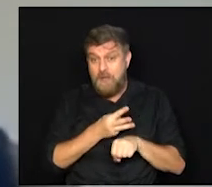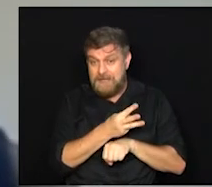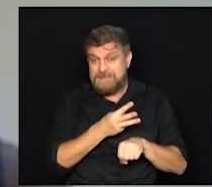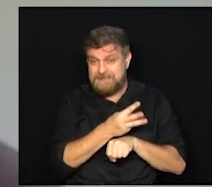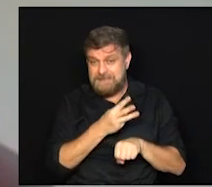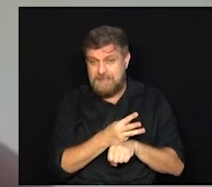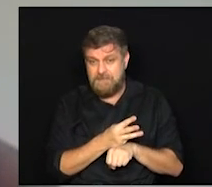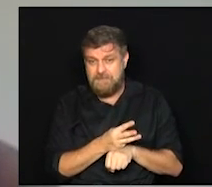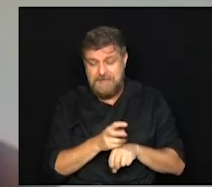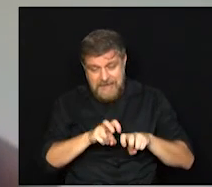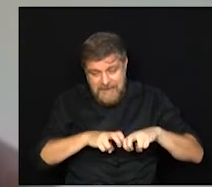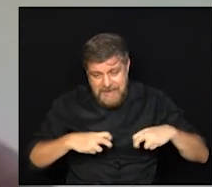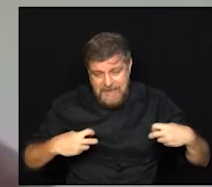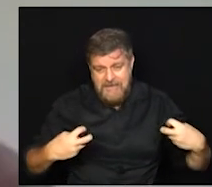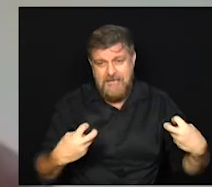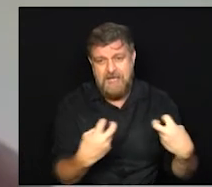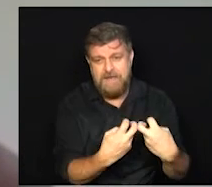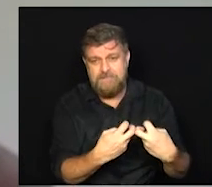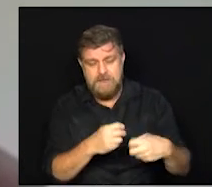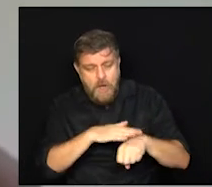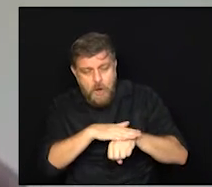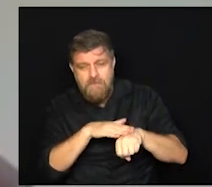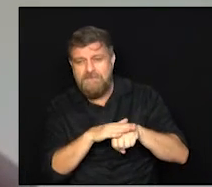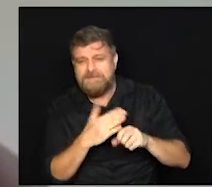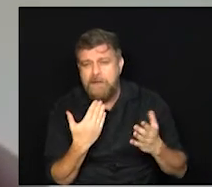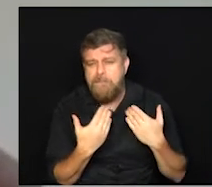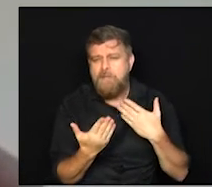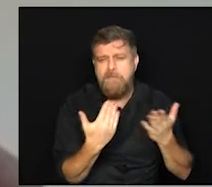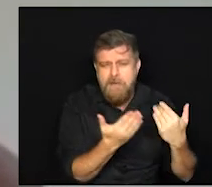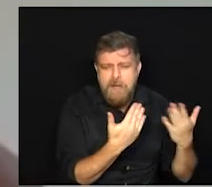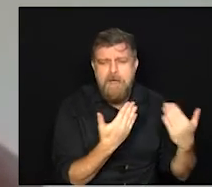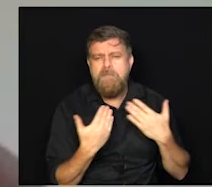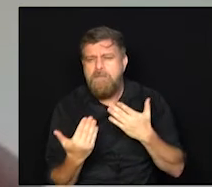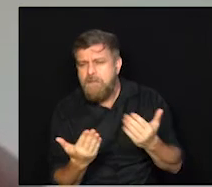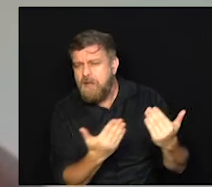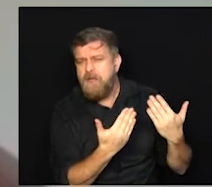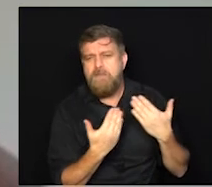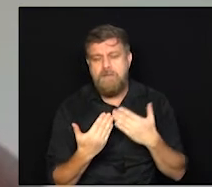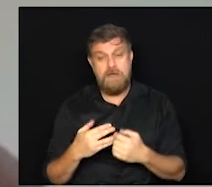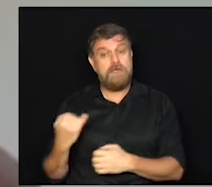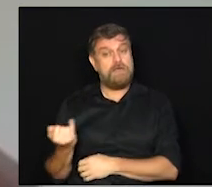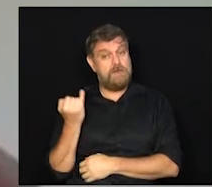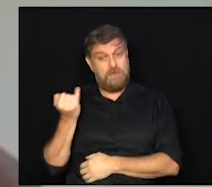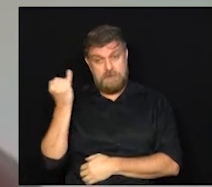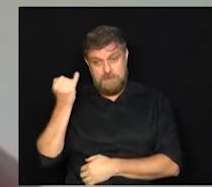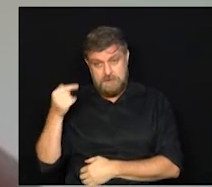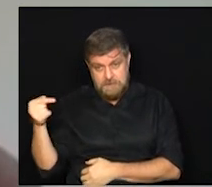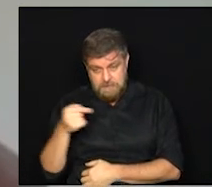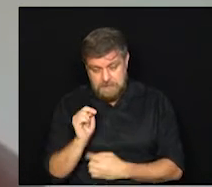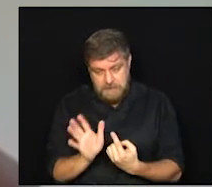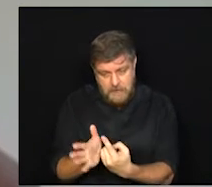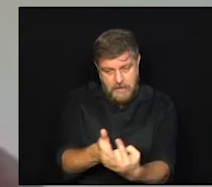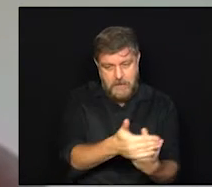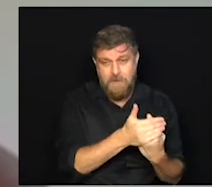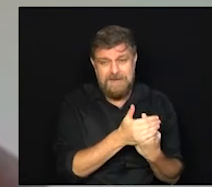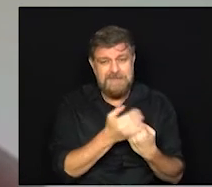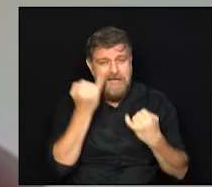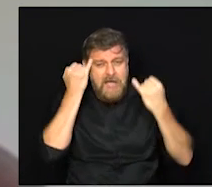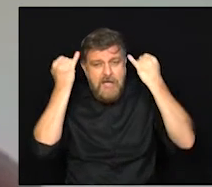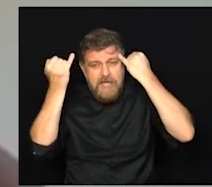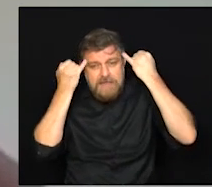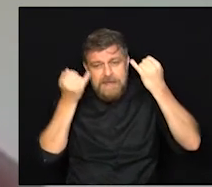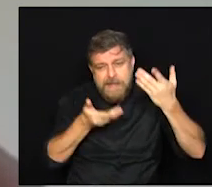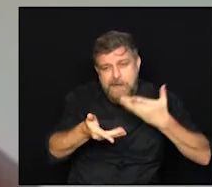não se reúnem para roda de conversa, que é muito importante para acolhimento, troca de